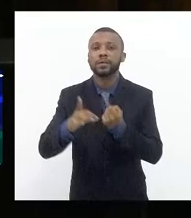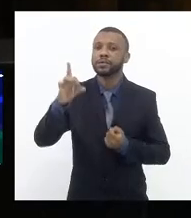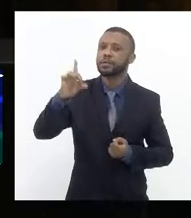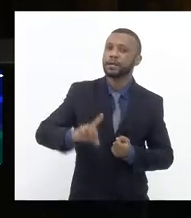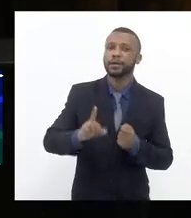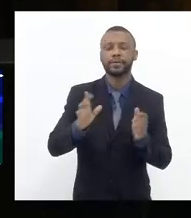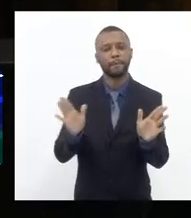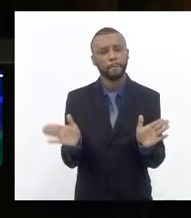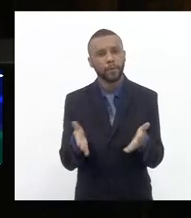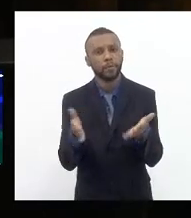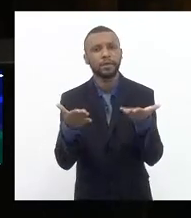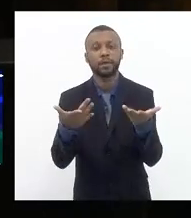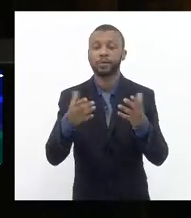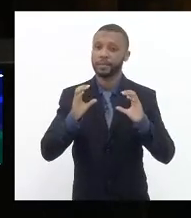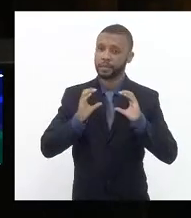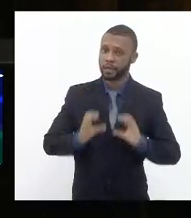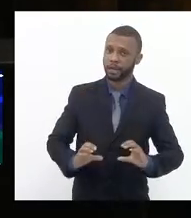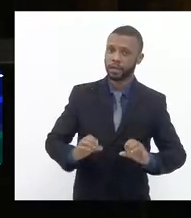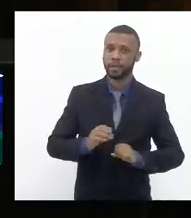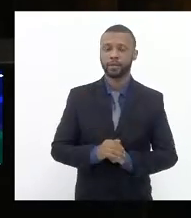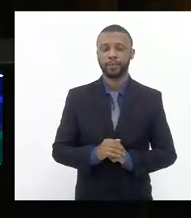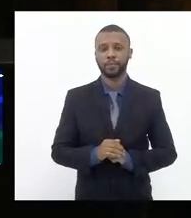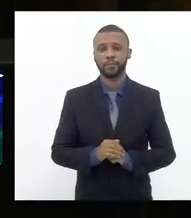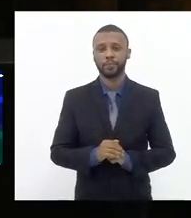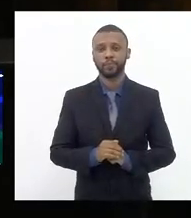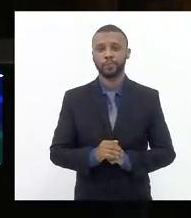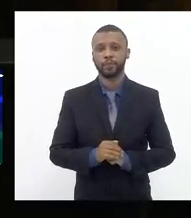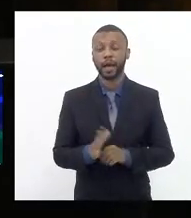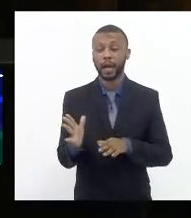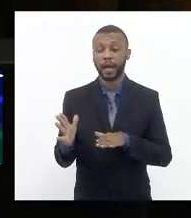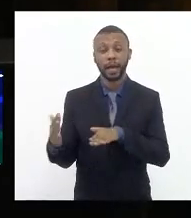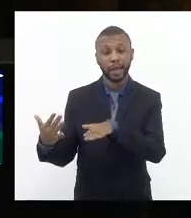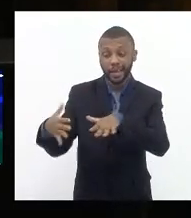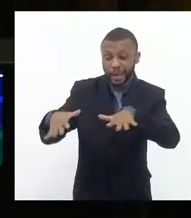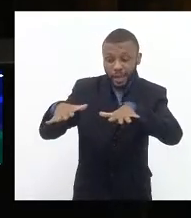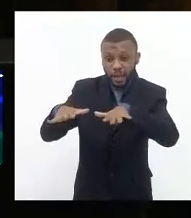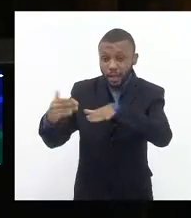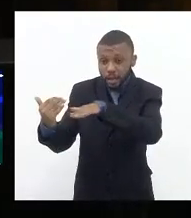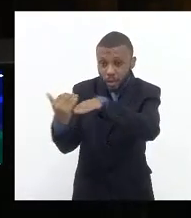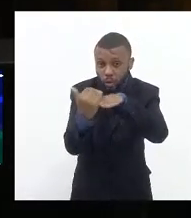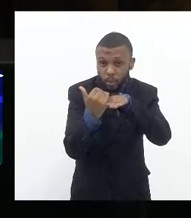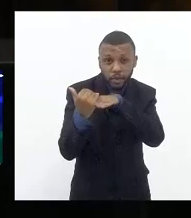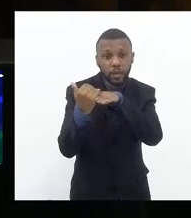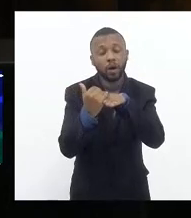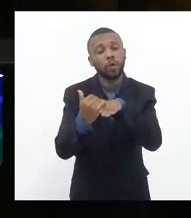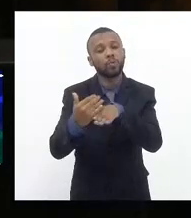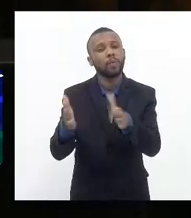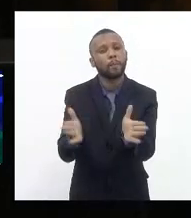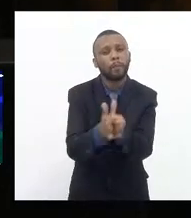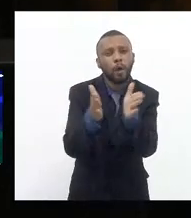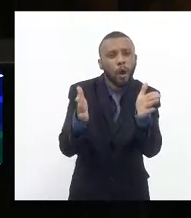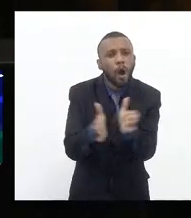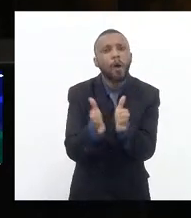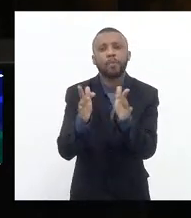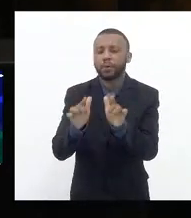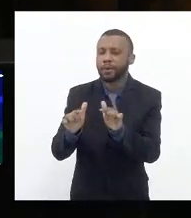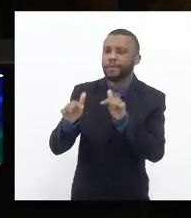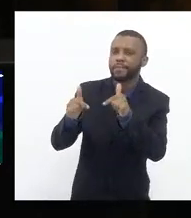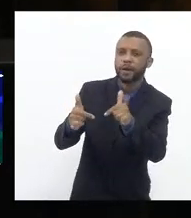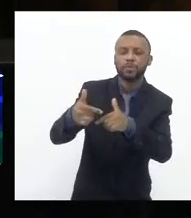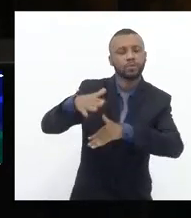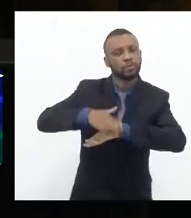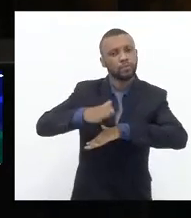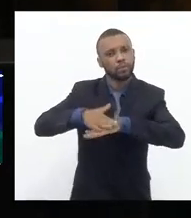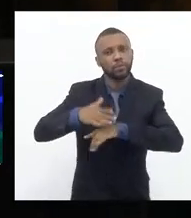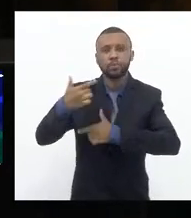da cidadania, inclusão dos mais pobres, o que é feito fundamentalmente através do serviço público. Não são as empresas que